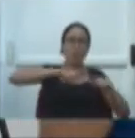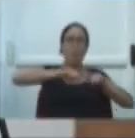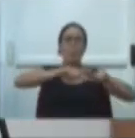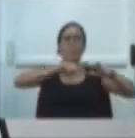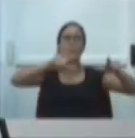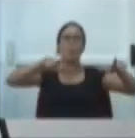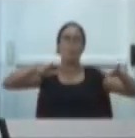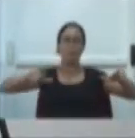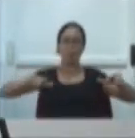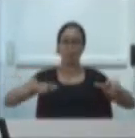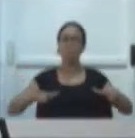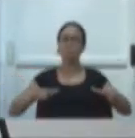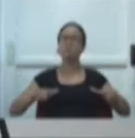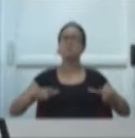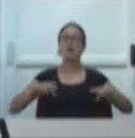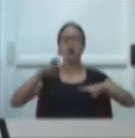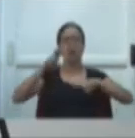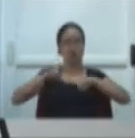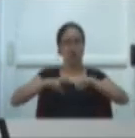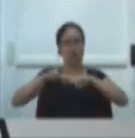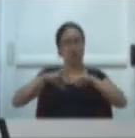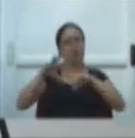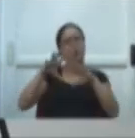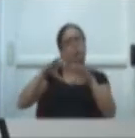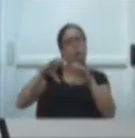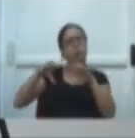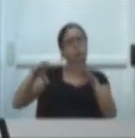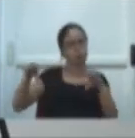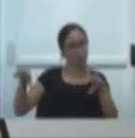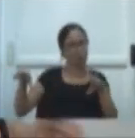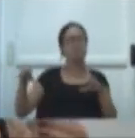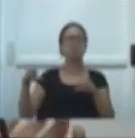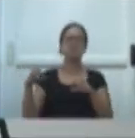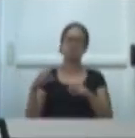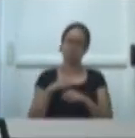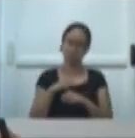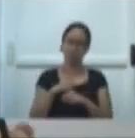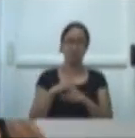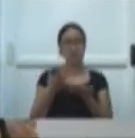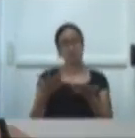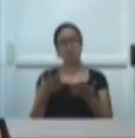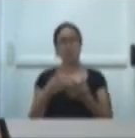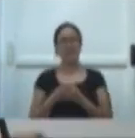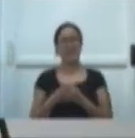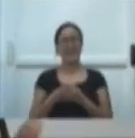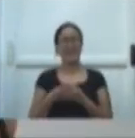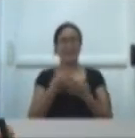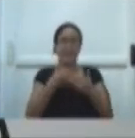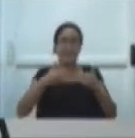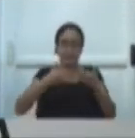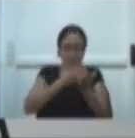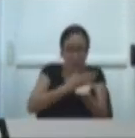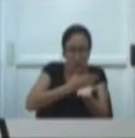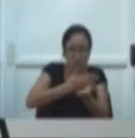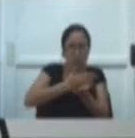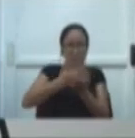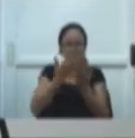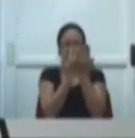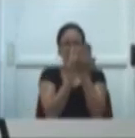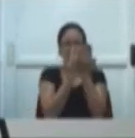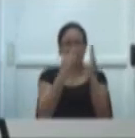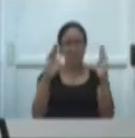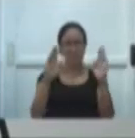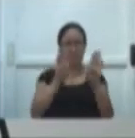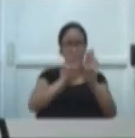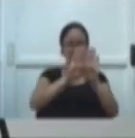cadeiras confortáveis, um pouco confuso ainda na entrada, na recepção, o que já conversei